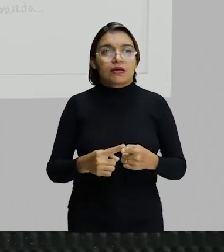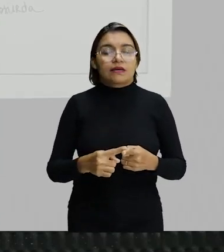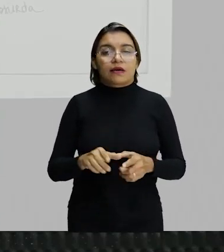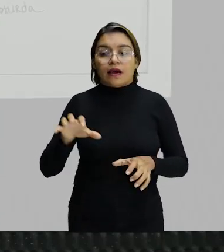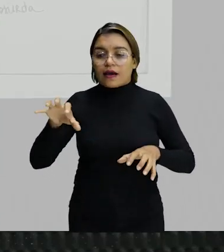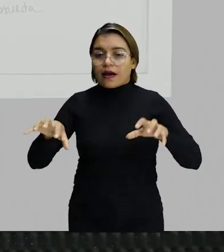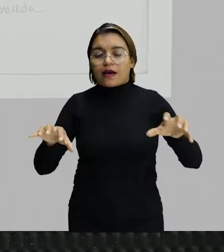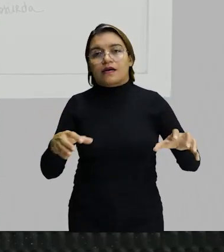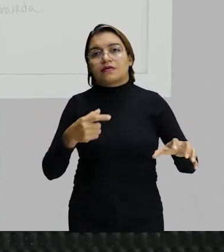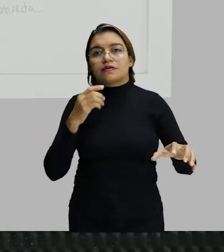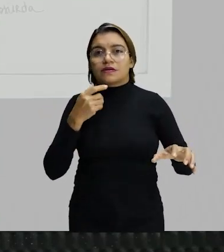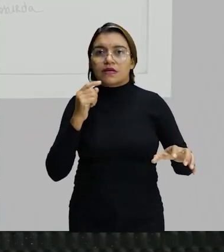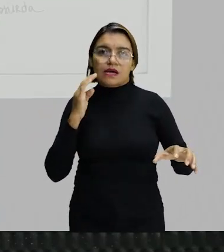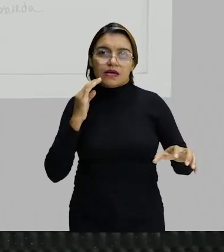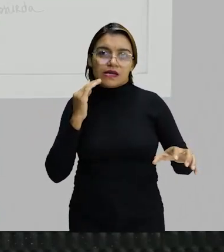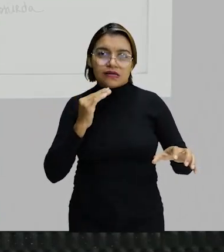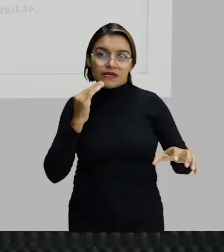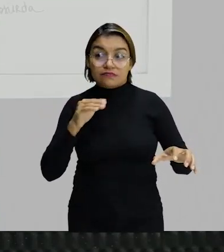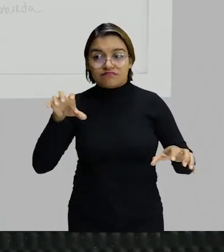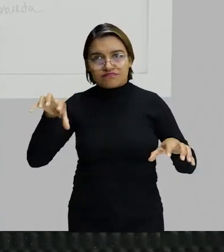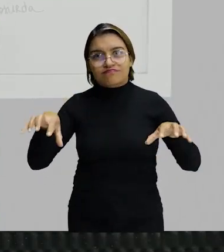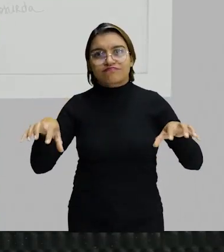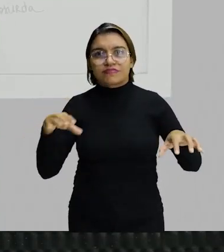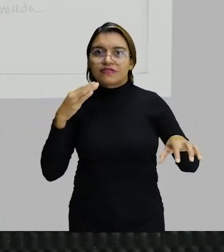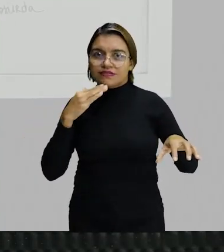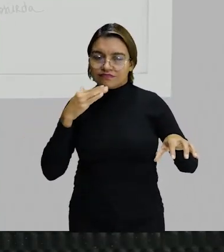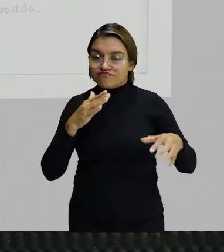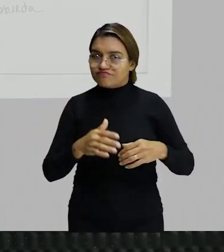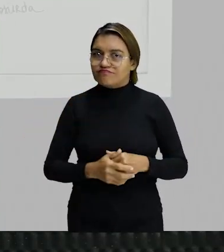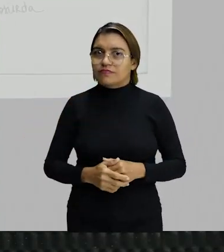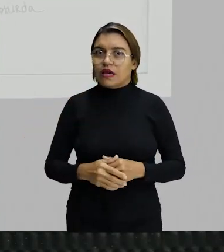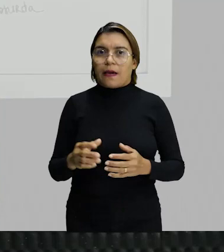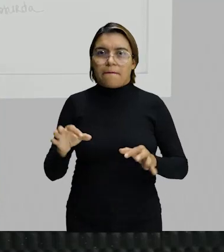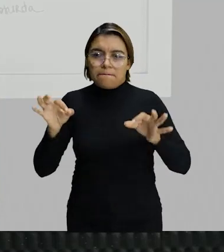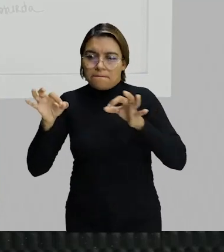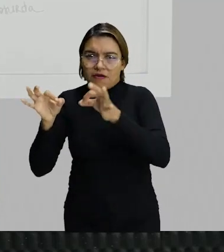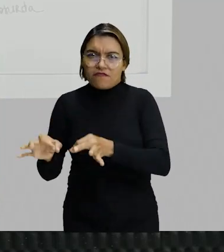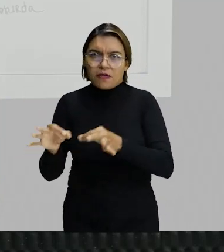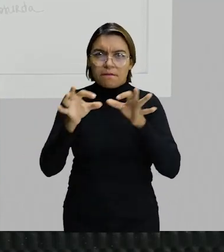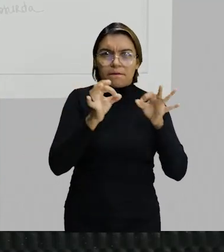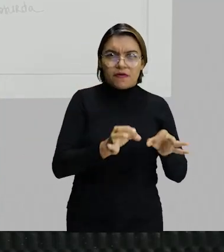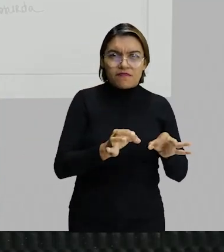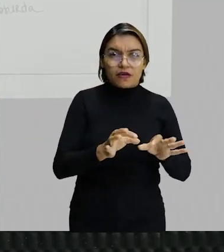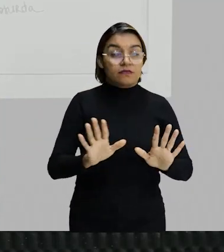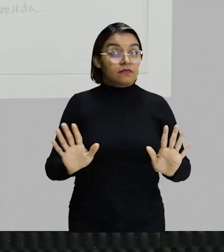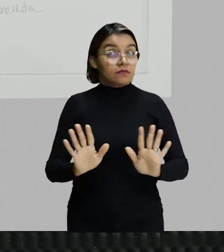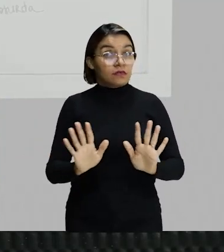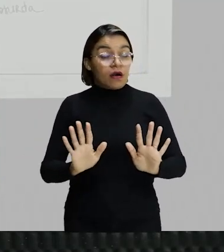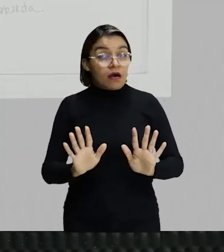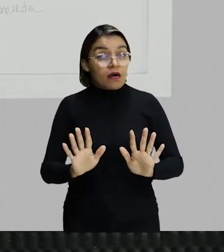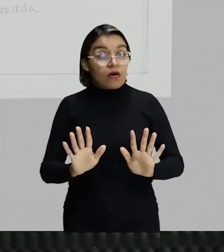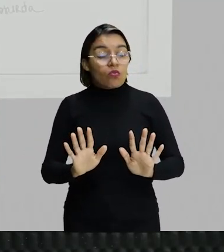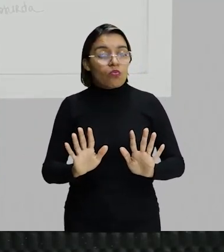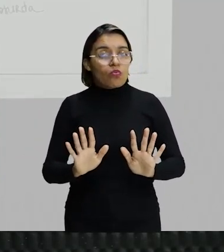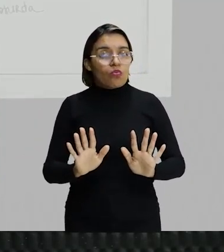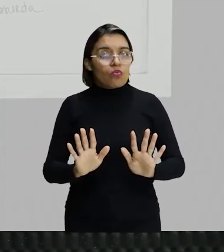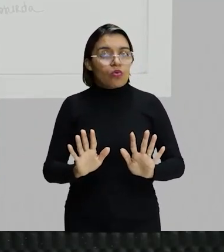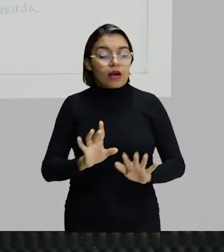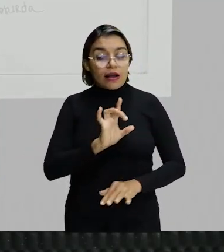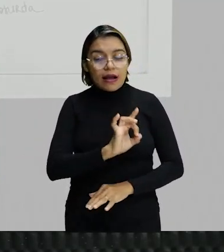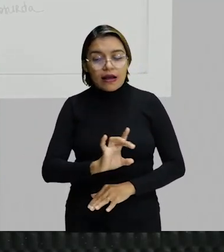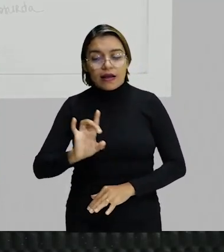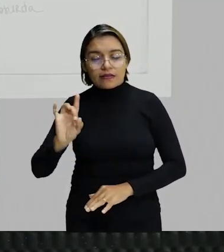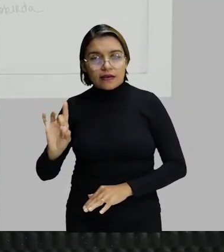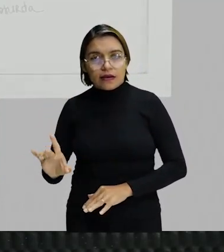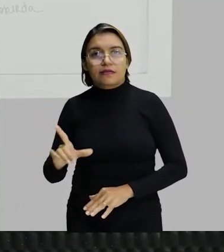vão apresentando, cada silogismo desse, tá? Então, aqui não é perfeito, nós não temos aqui uma coisa extremamente acabada, por A mais B.